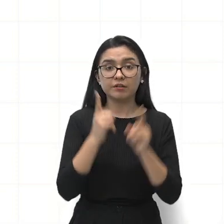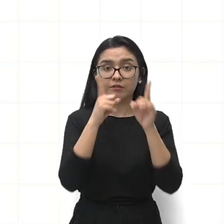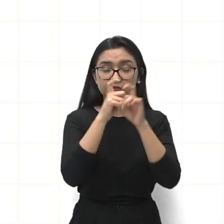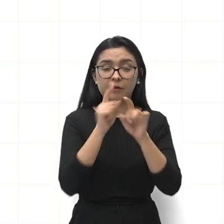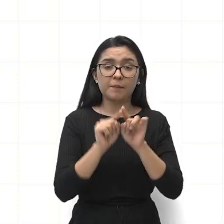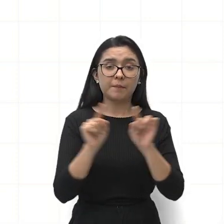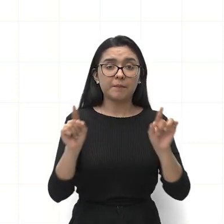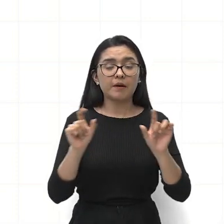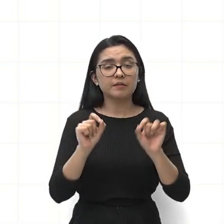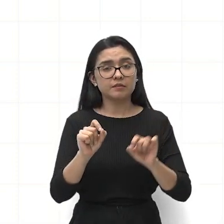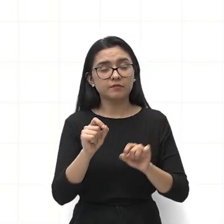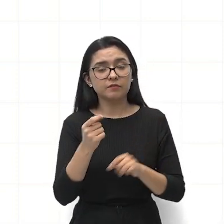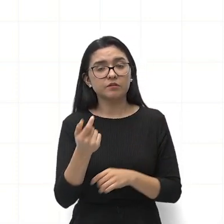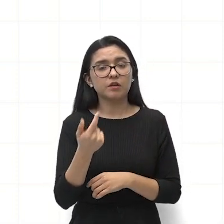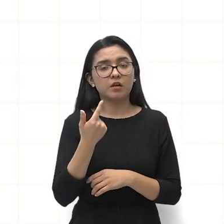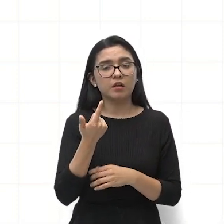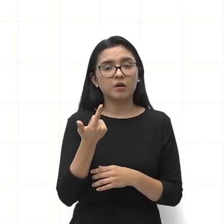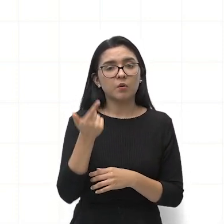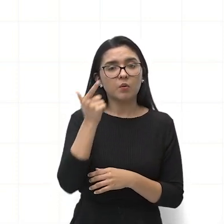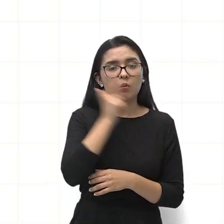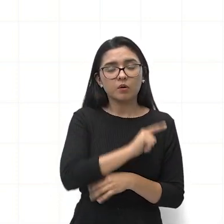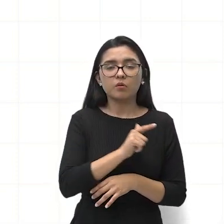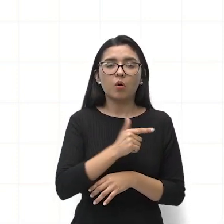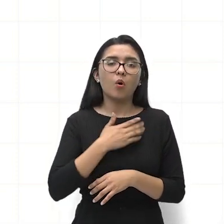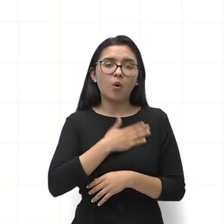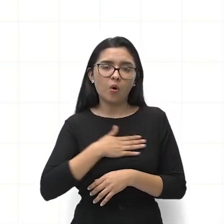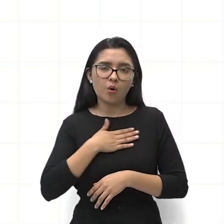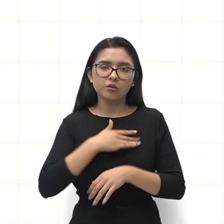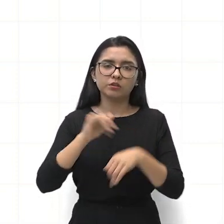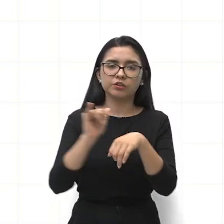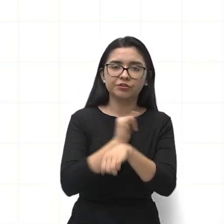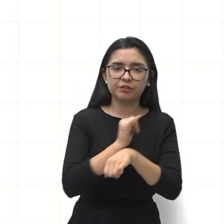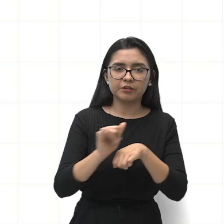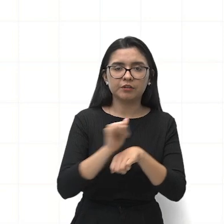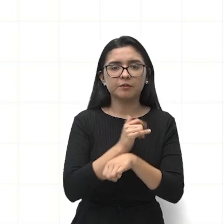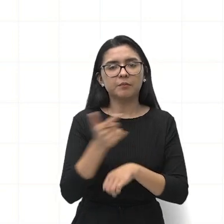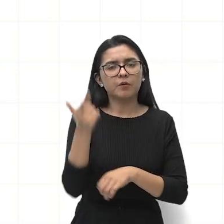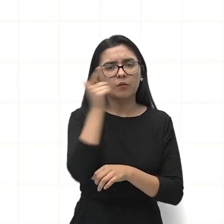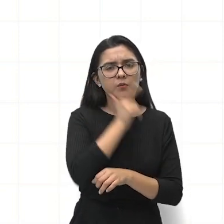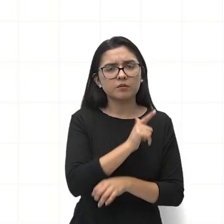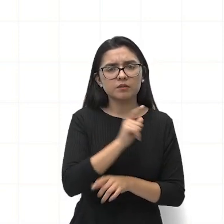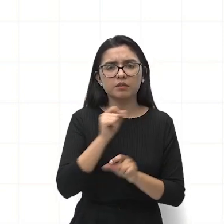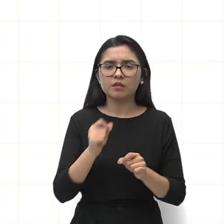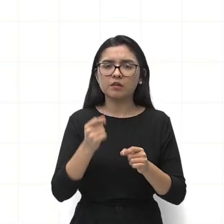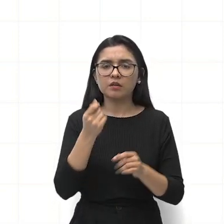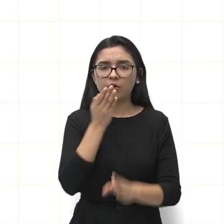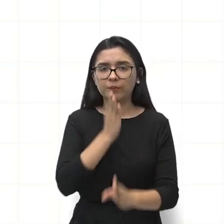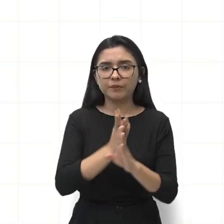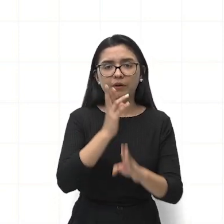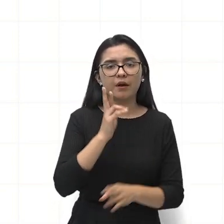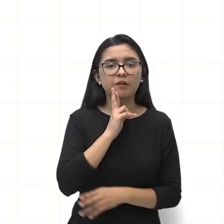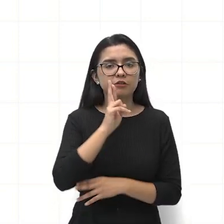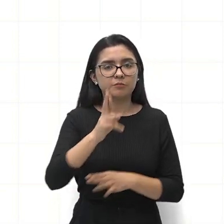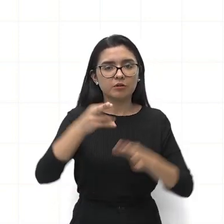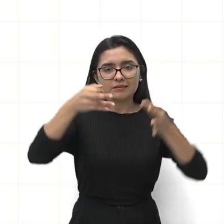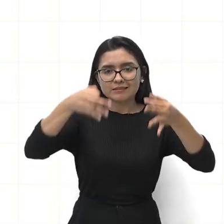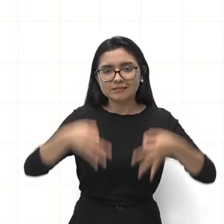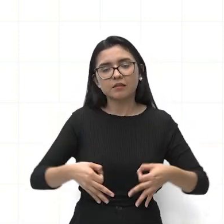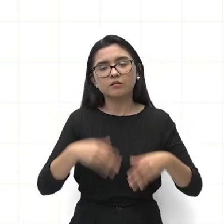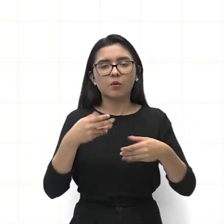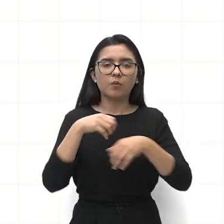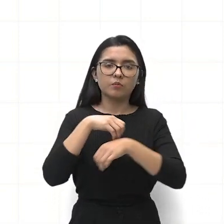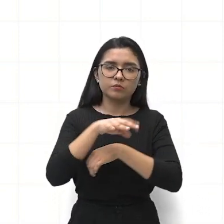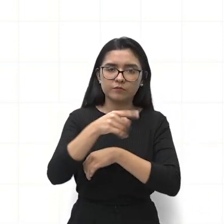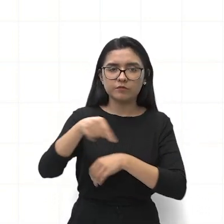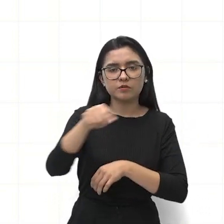se você se sente mais seguro para chegar no resultado com confiança, né? Eu aconselho a